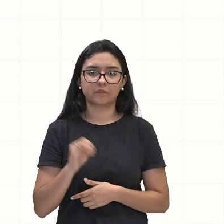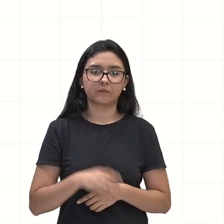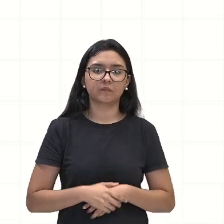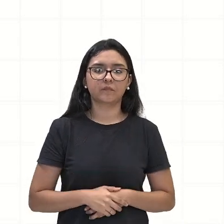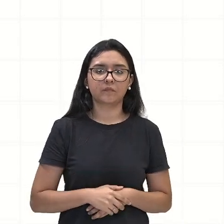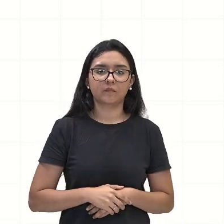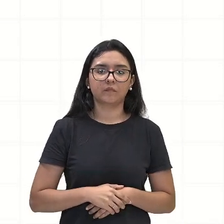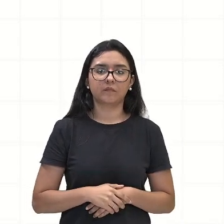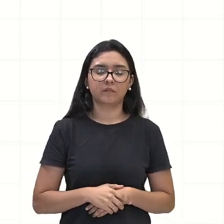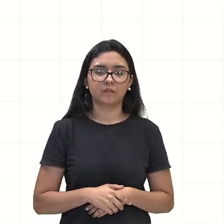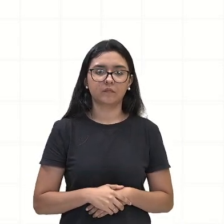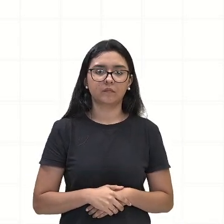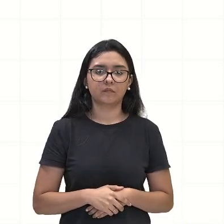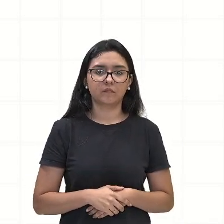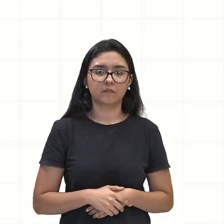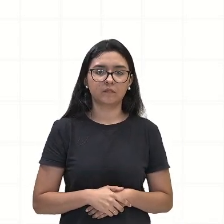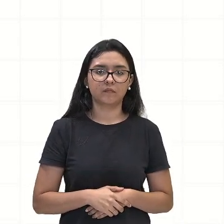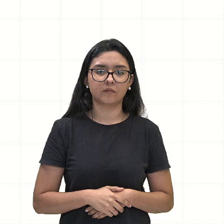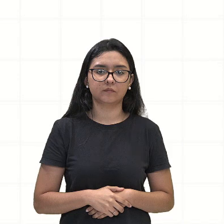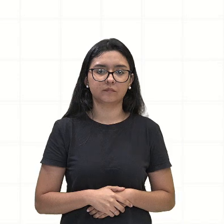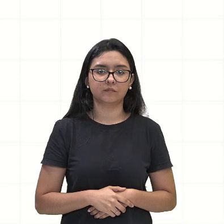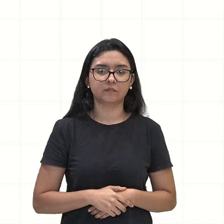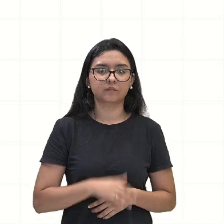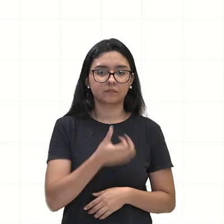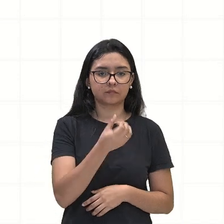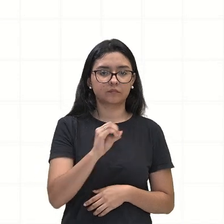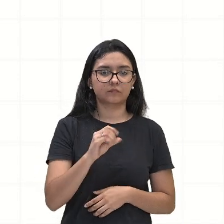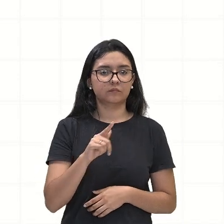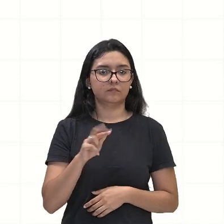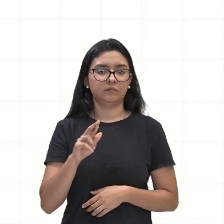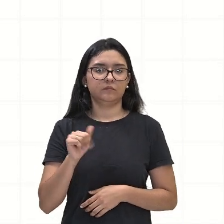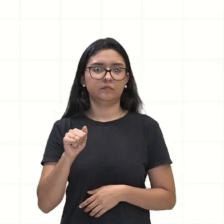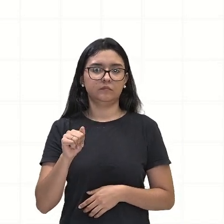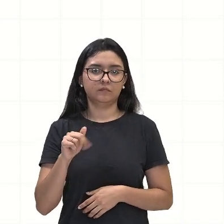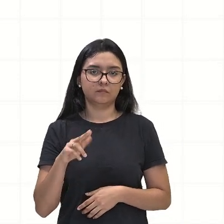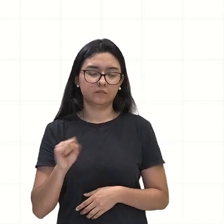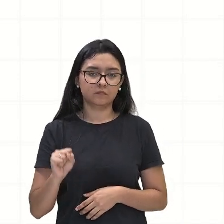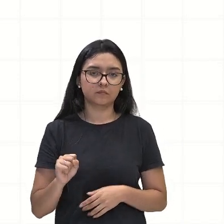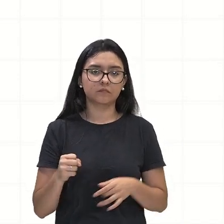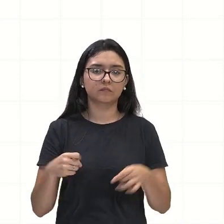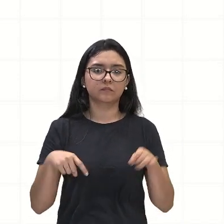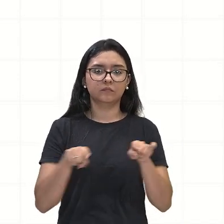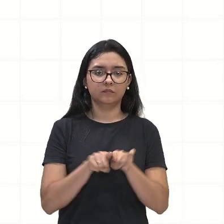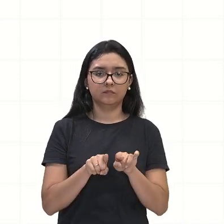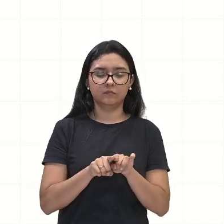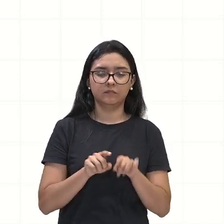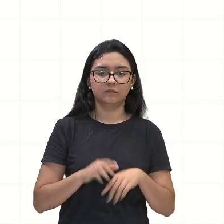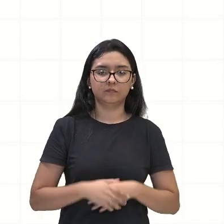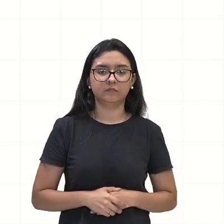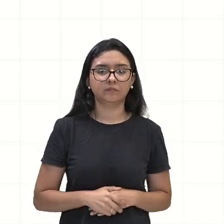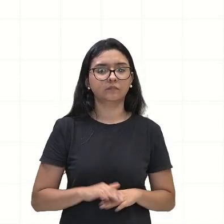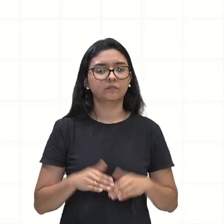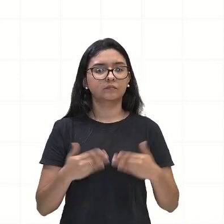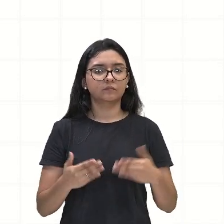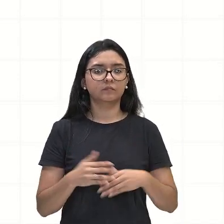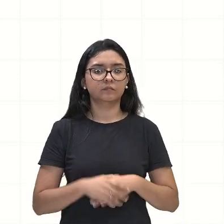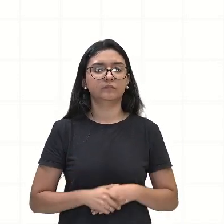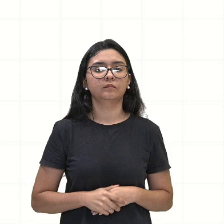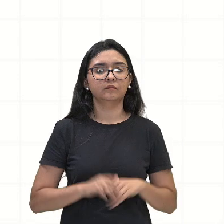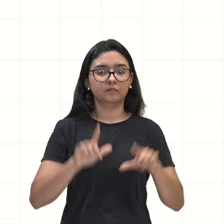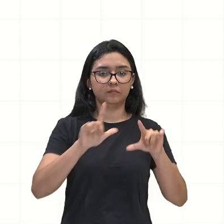medir, 45 não, 60 graus. Ok? Então, aqui meu triângulo